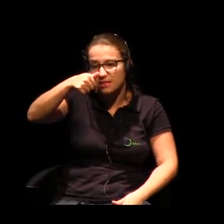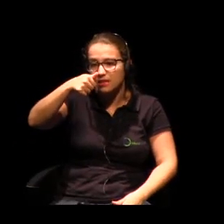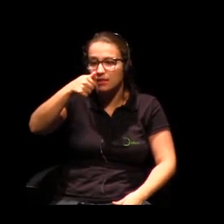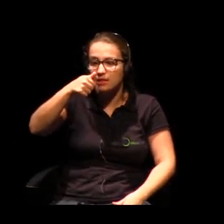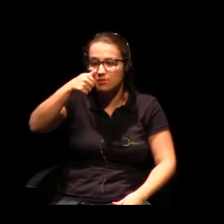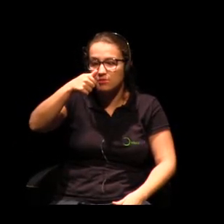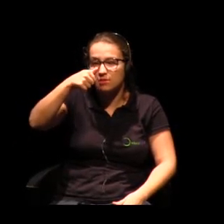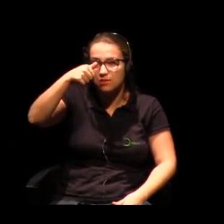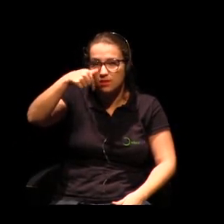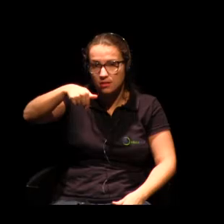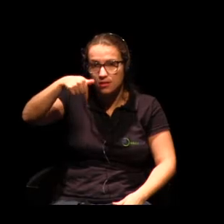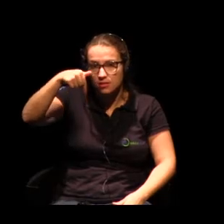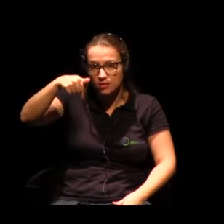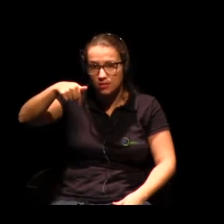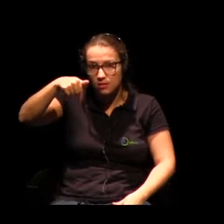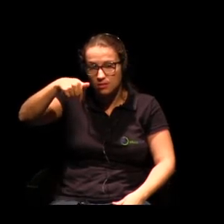Há